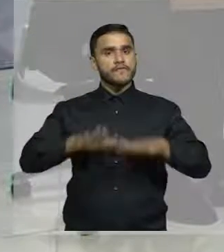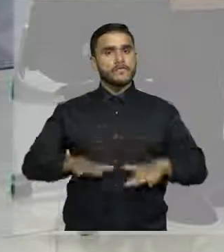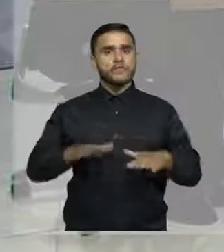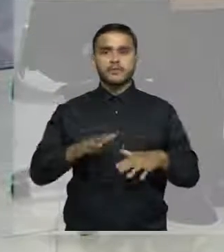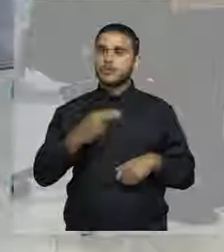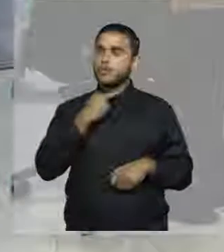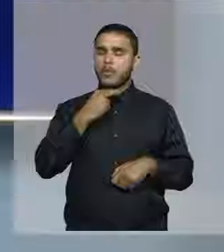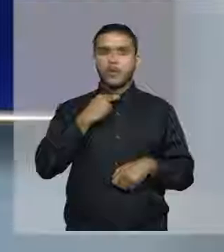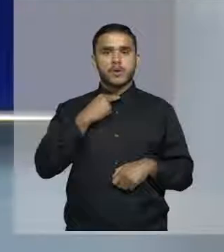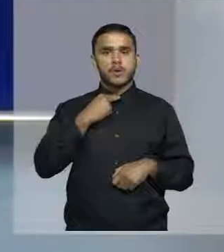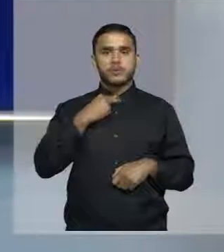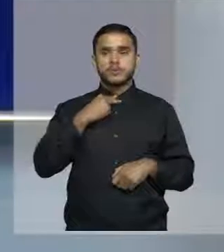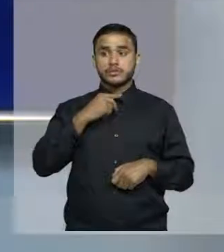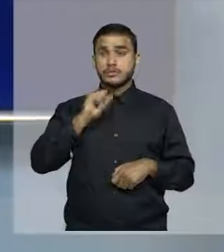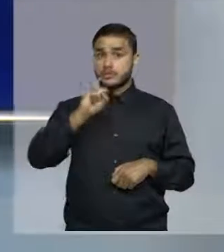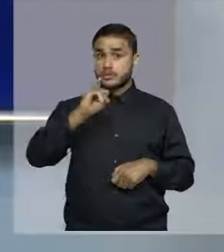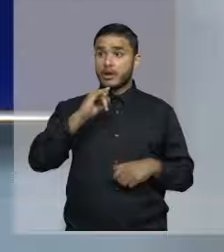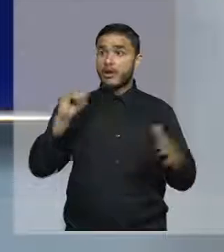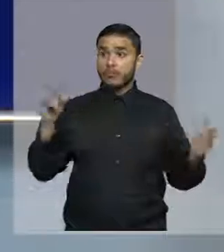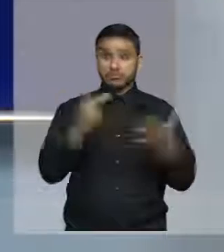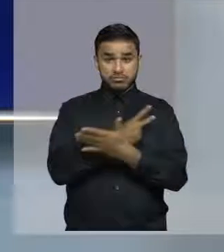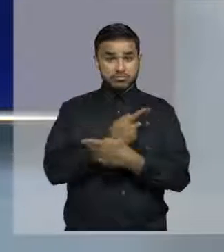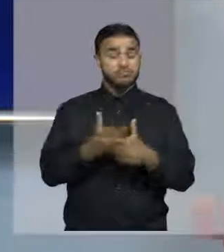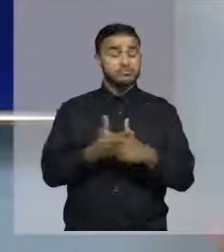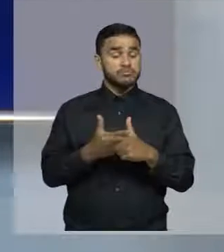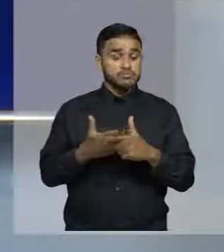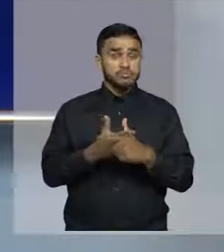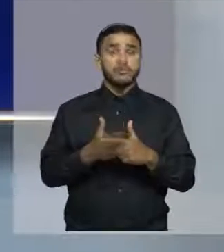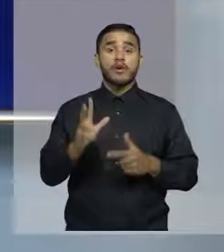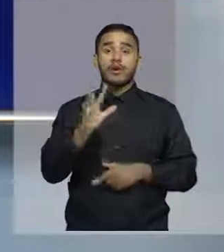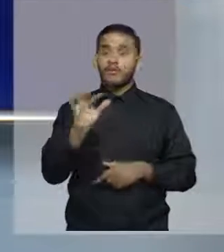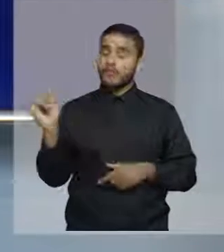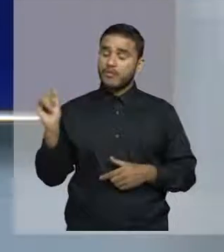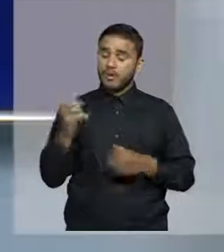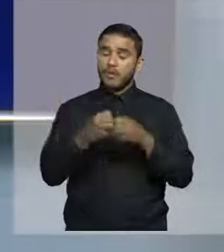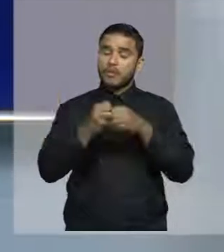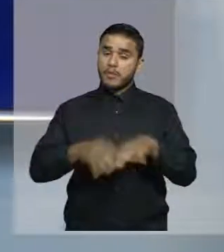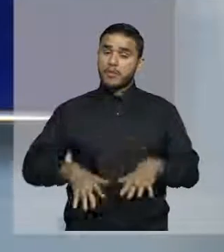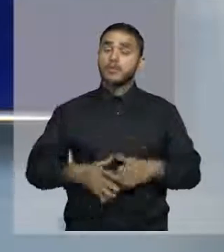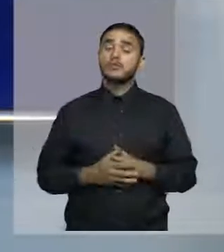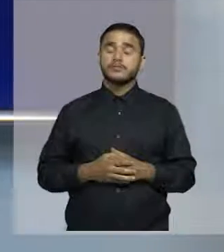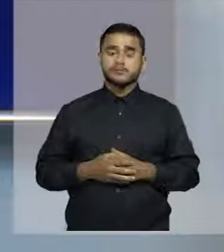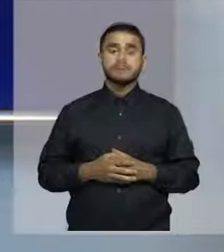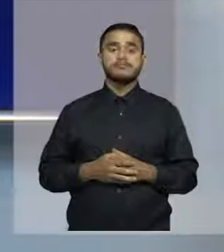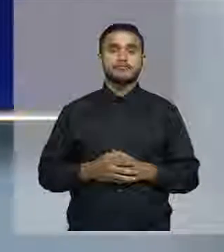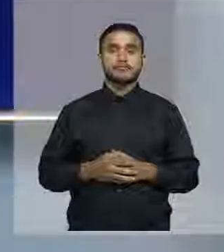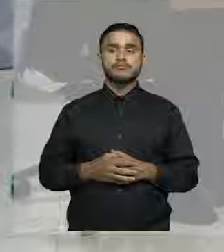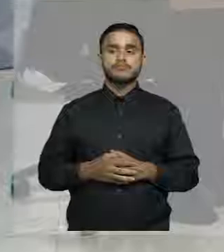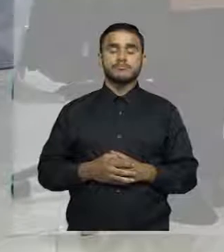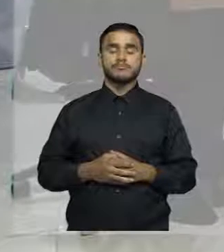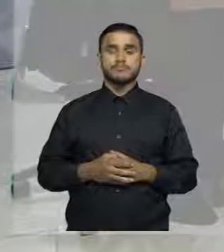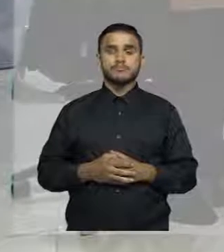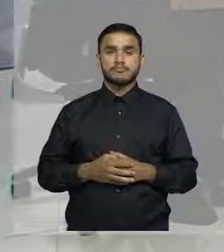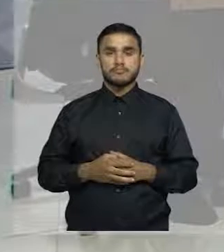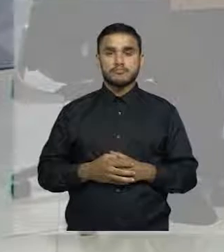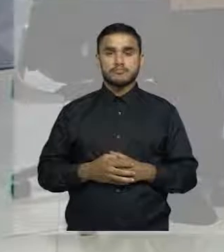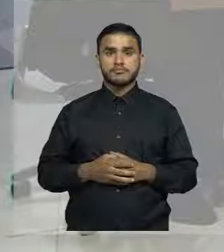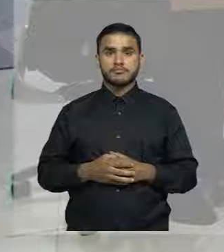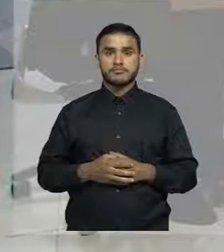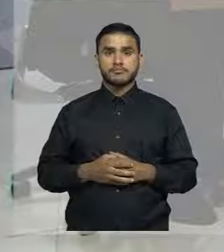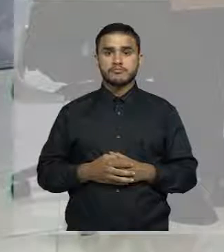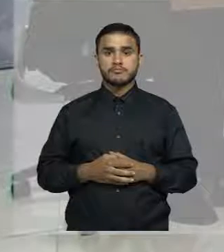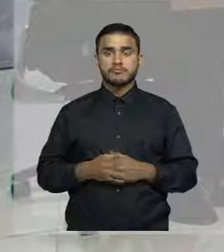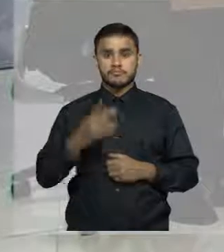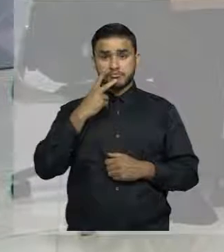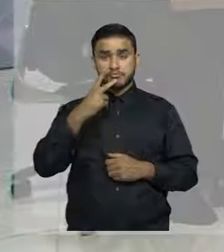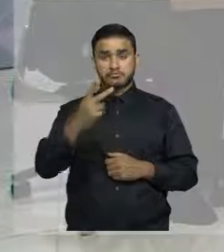saíssem de casa, porque senão já se sabe os resultados. Professor Rui, eu